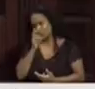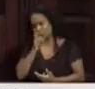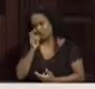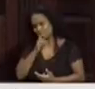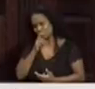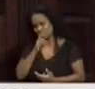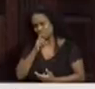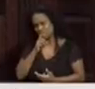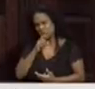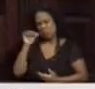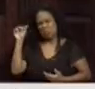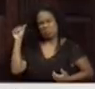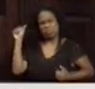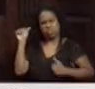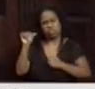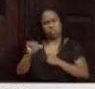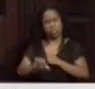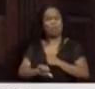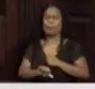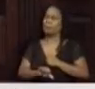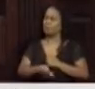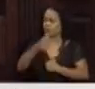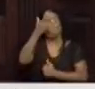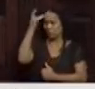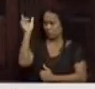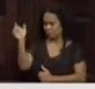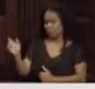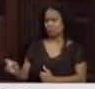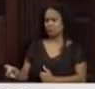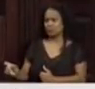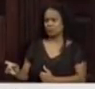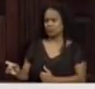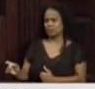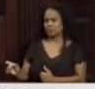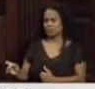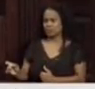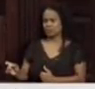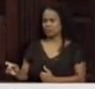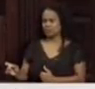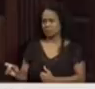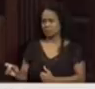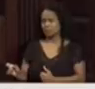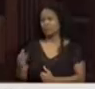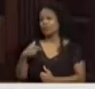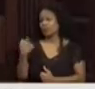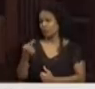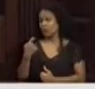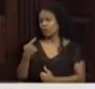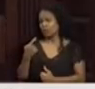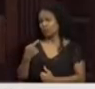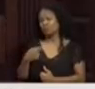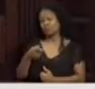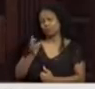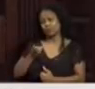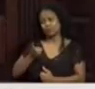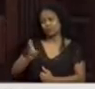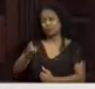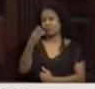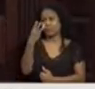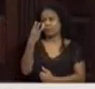Mentiroso da pior espécie, que nós vamos aguentar por mais 3 anos.